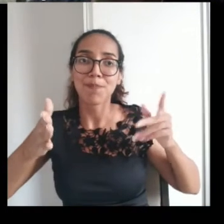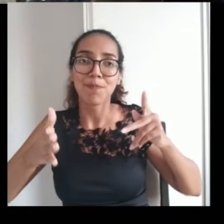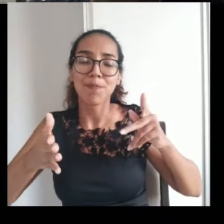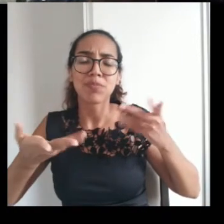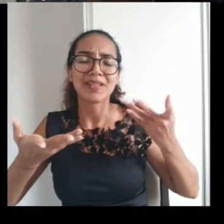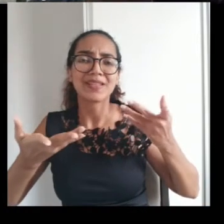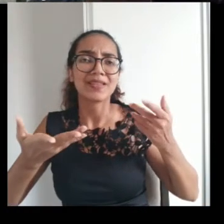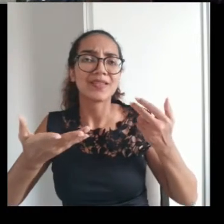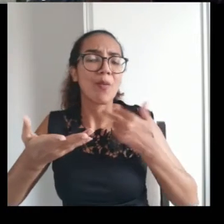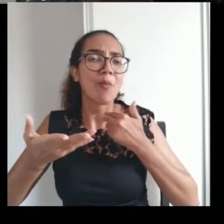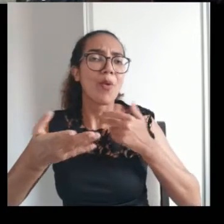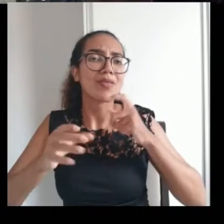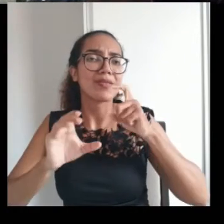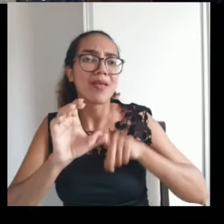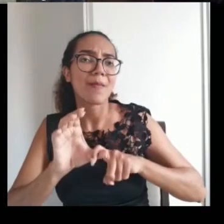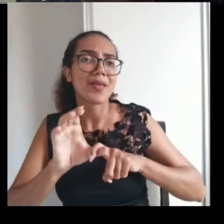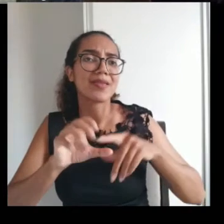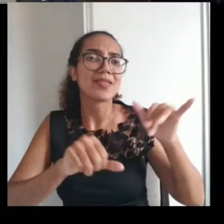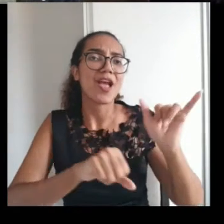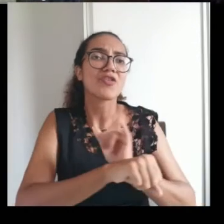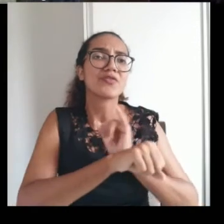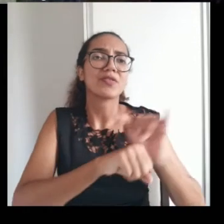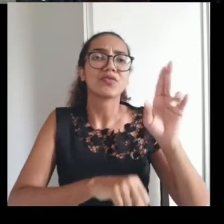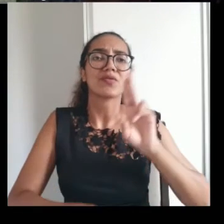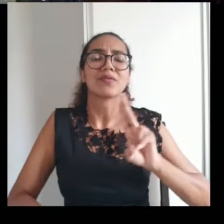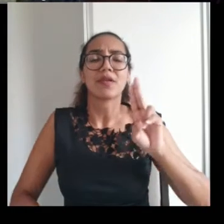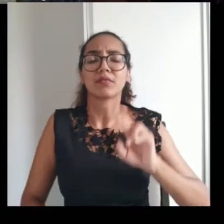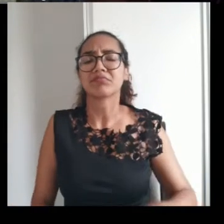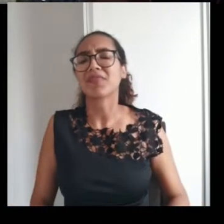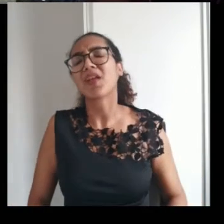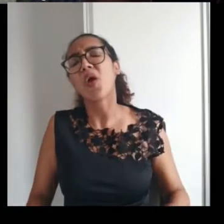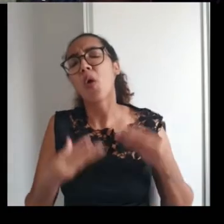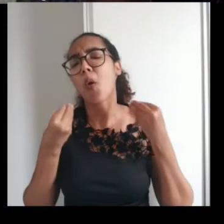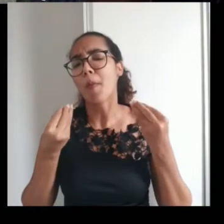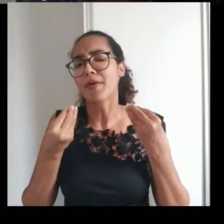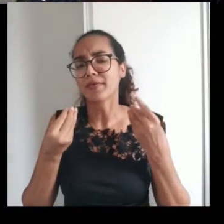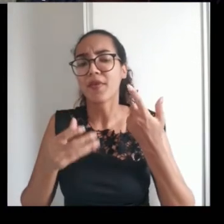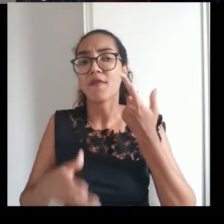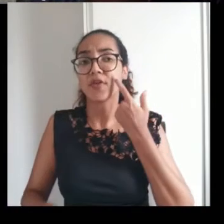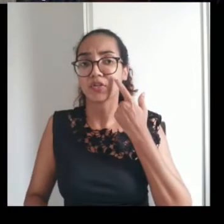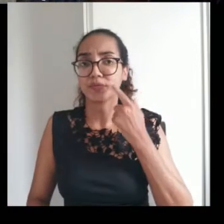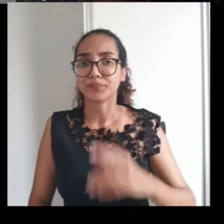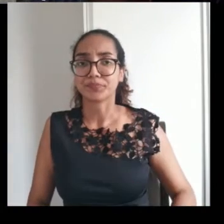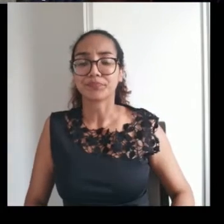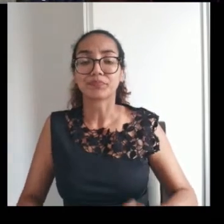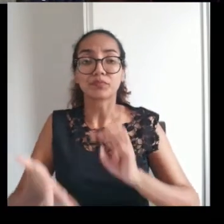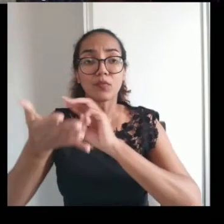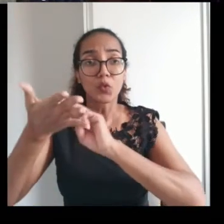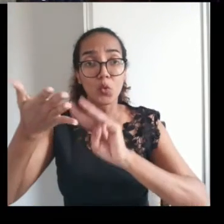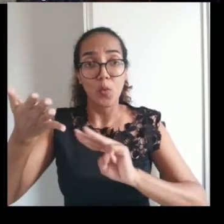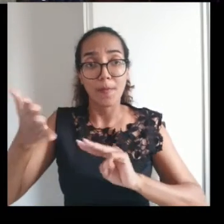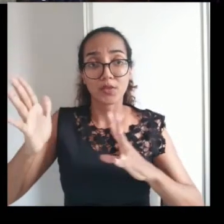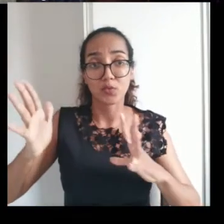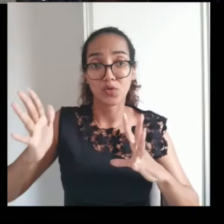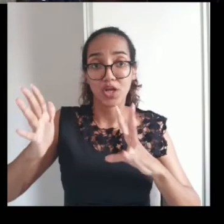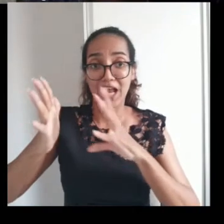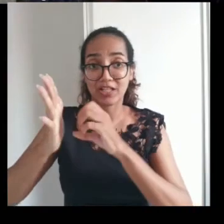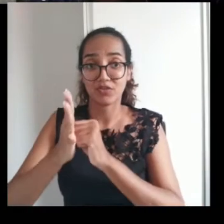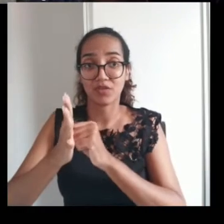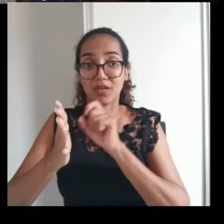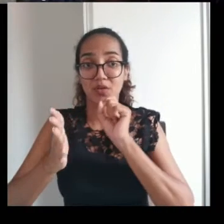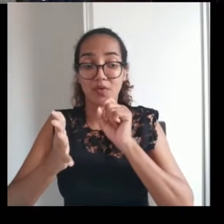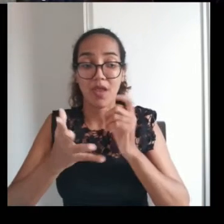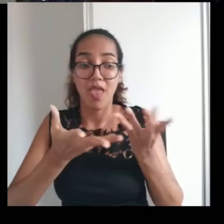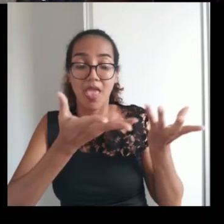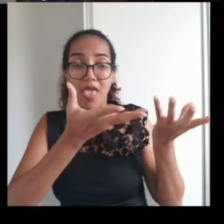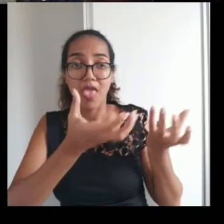Como assim, Vanilson? Veja, ao invés de eu ter um método aqui, cadastrar, que recebe uma conta, eu poderia